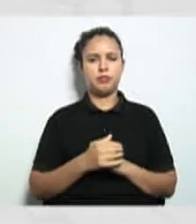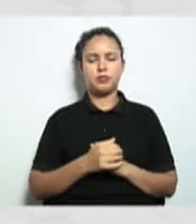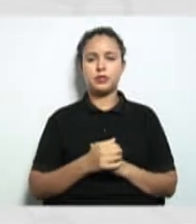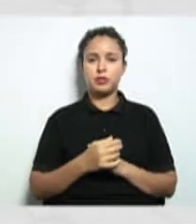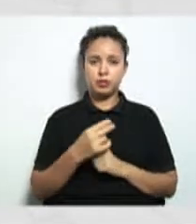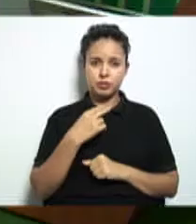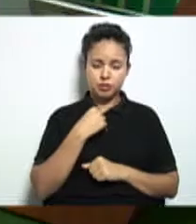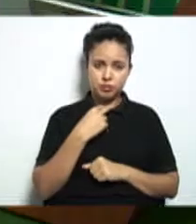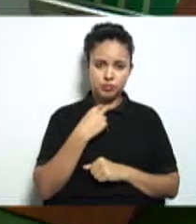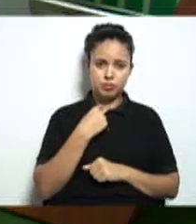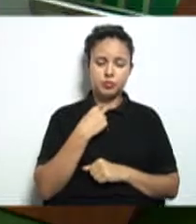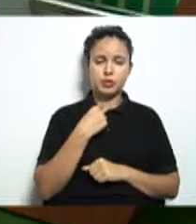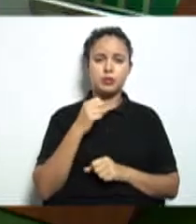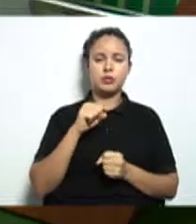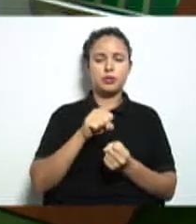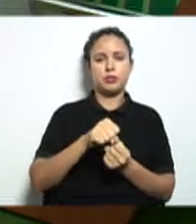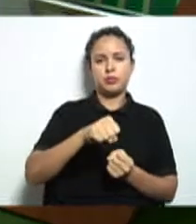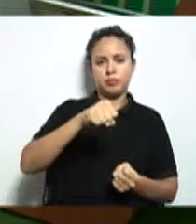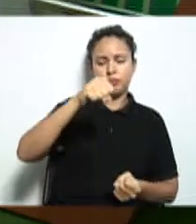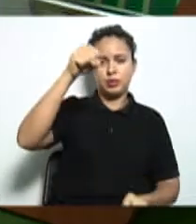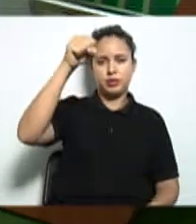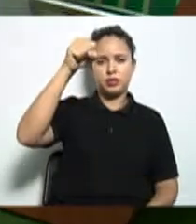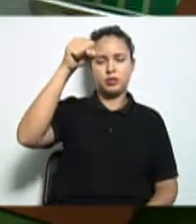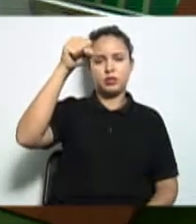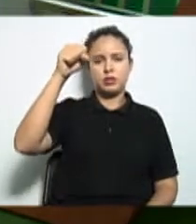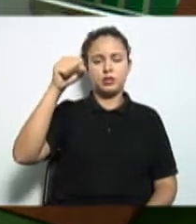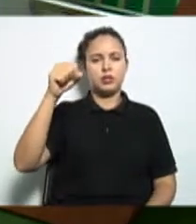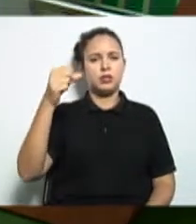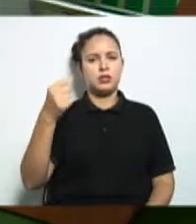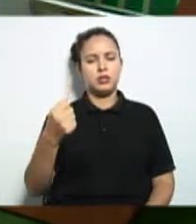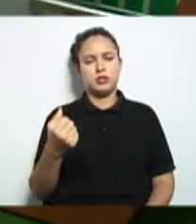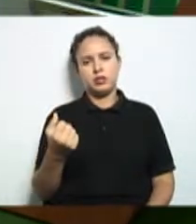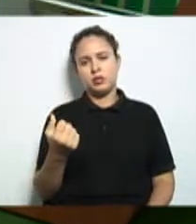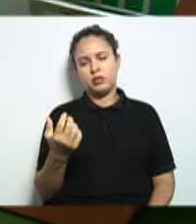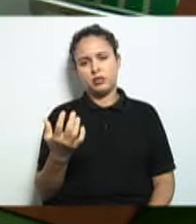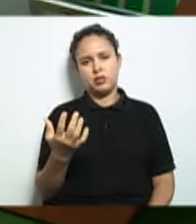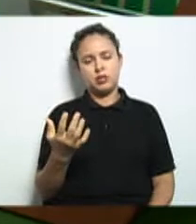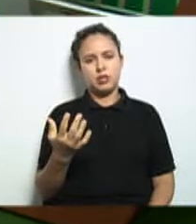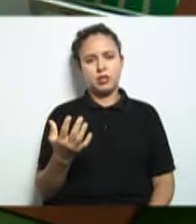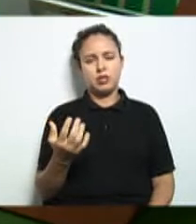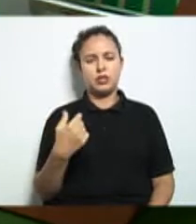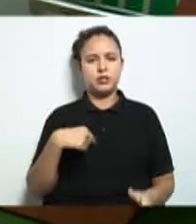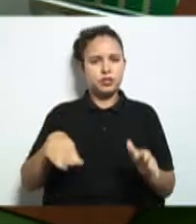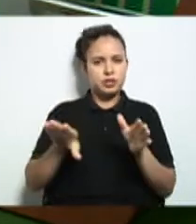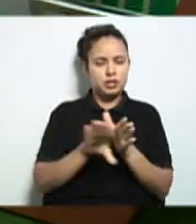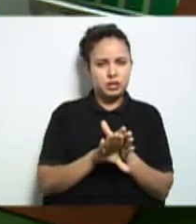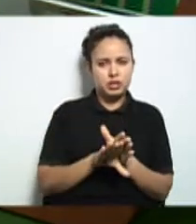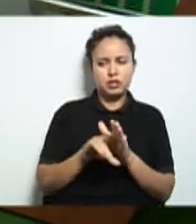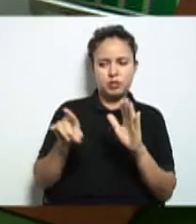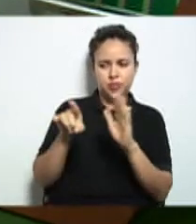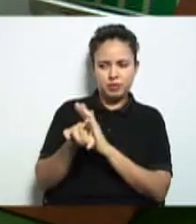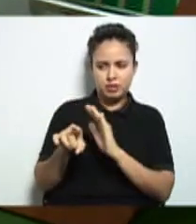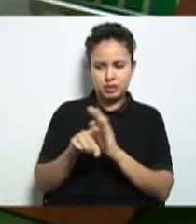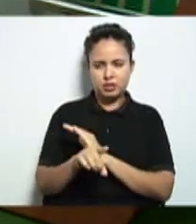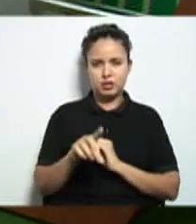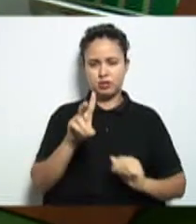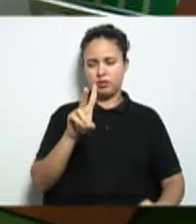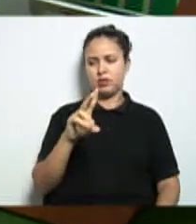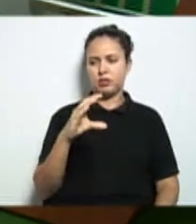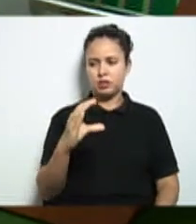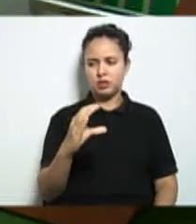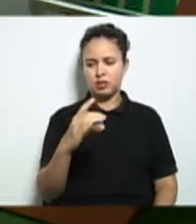pode colocar lá no banner, tipo vários assim, emotions. Cheguei lá, perguntei para VC